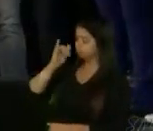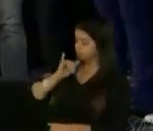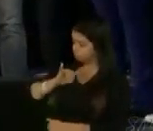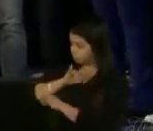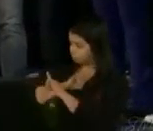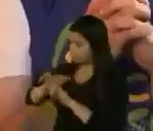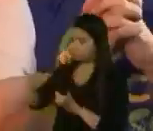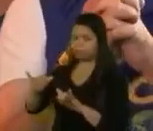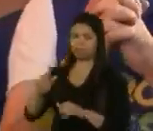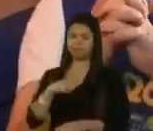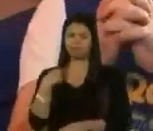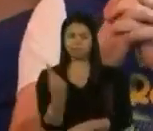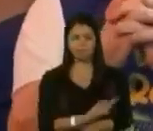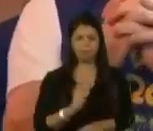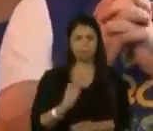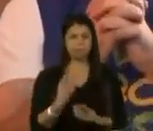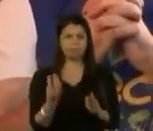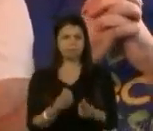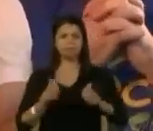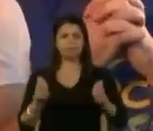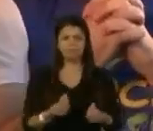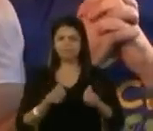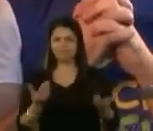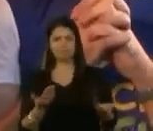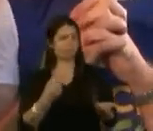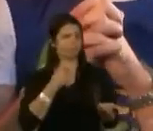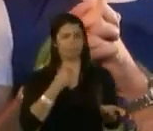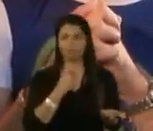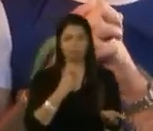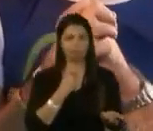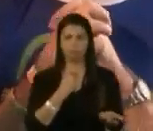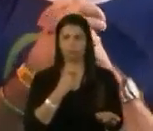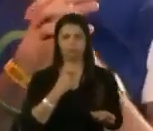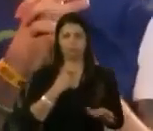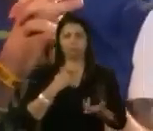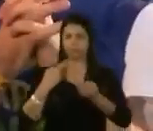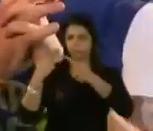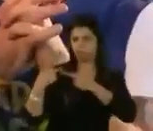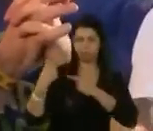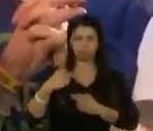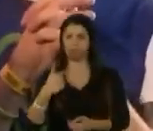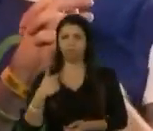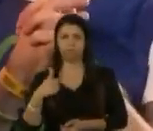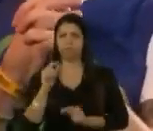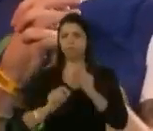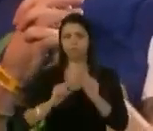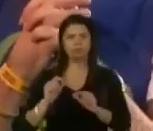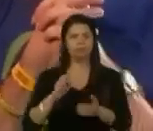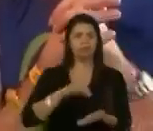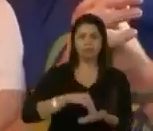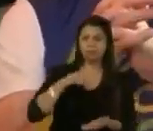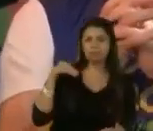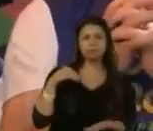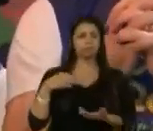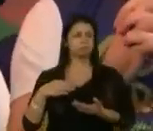Não vamos ser levianos. Não acreditamos, e quero deixar bem claro, que nenhum ministro do